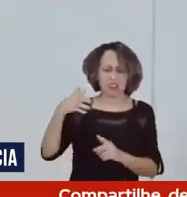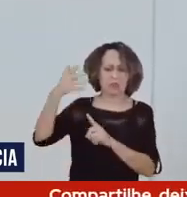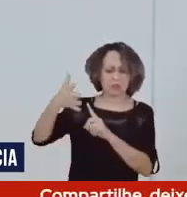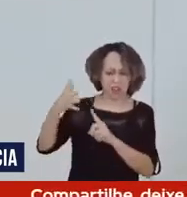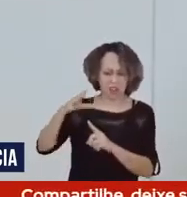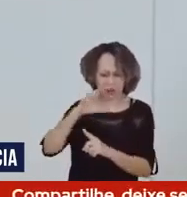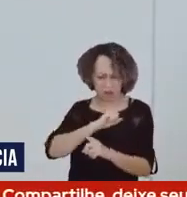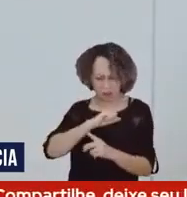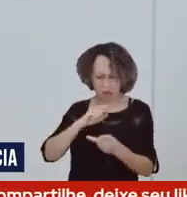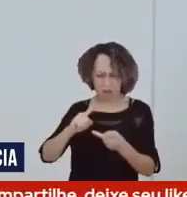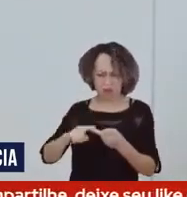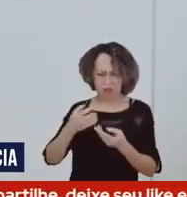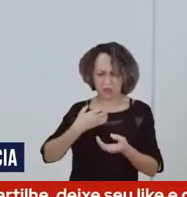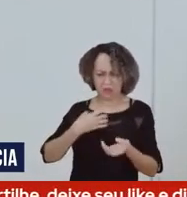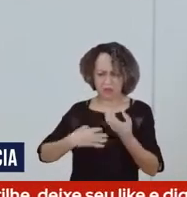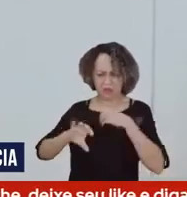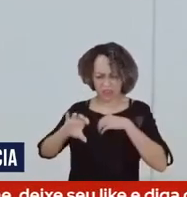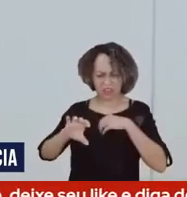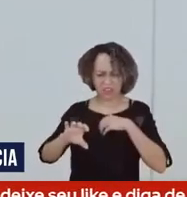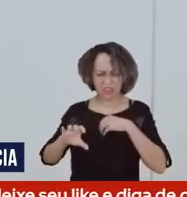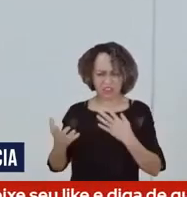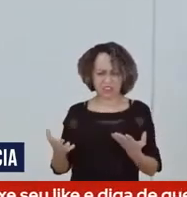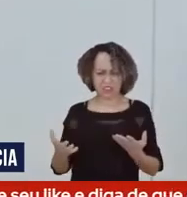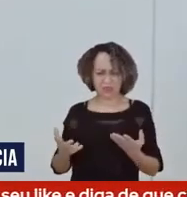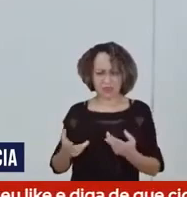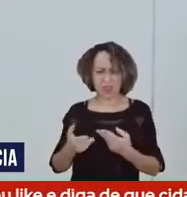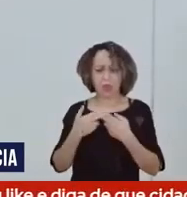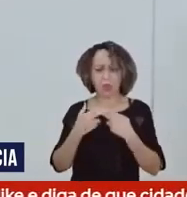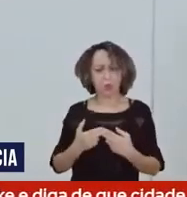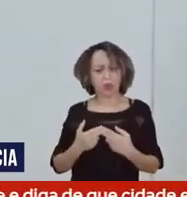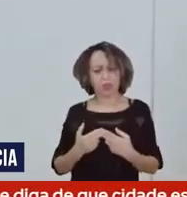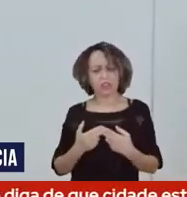tolerância. Nós somos os maus?